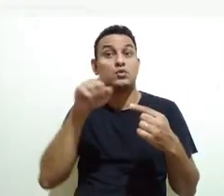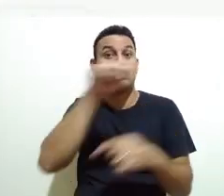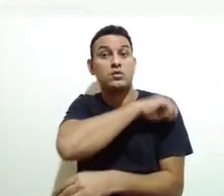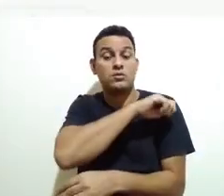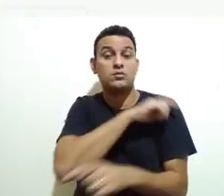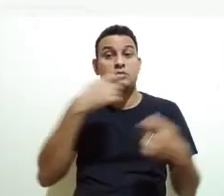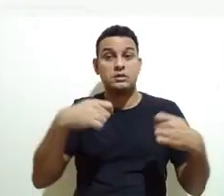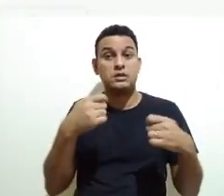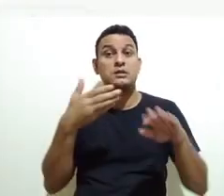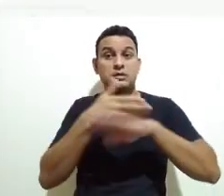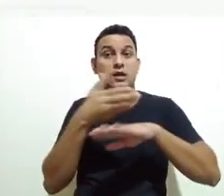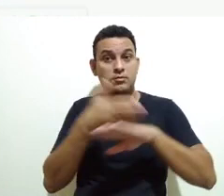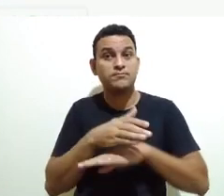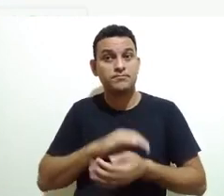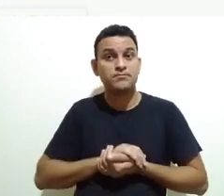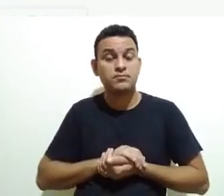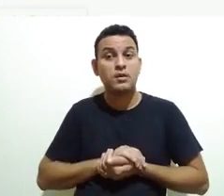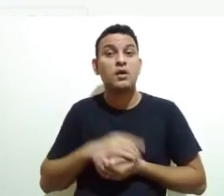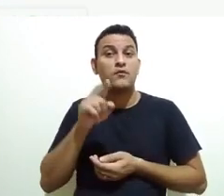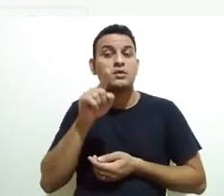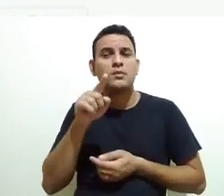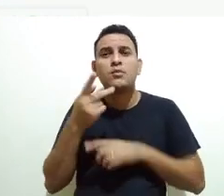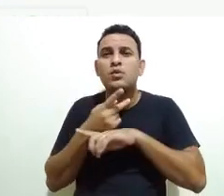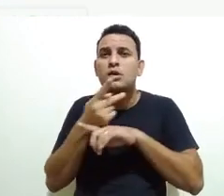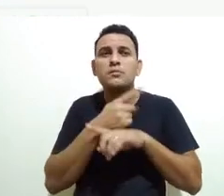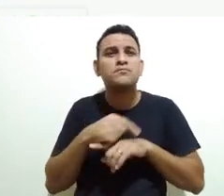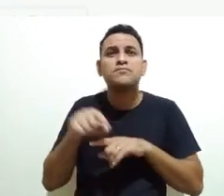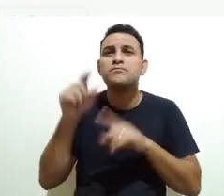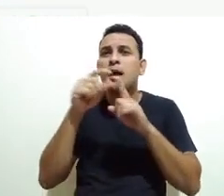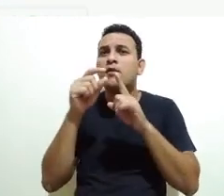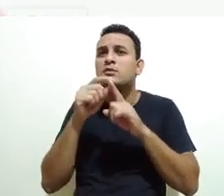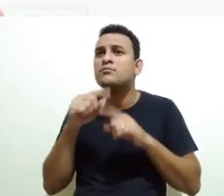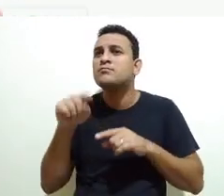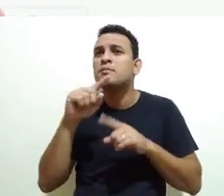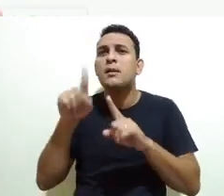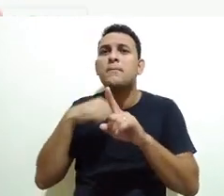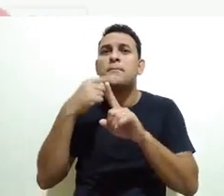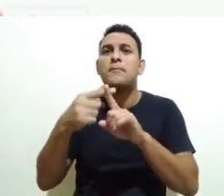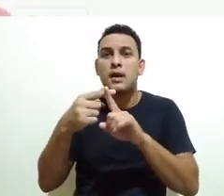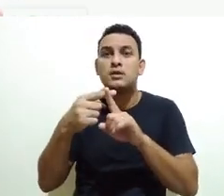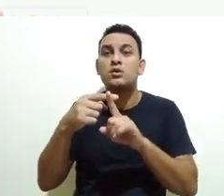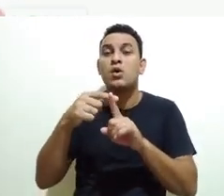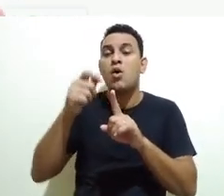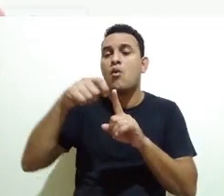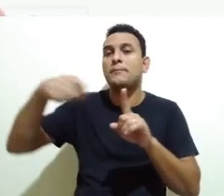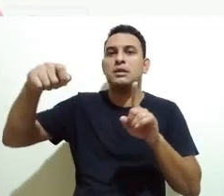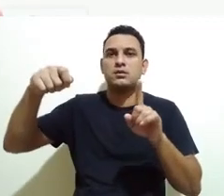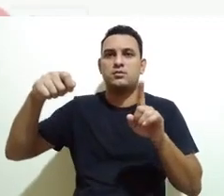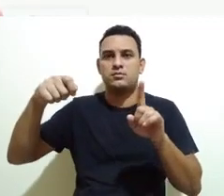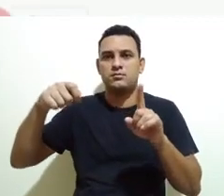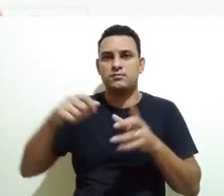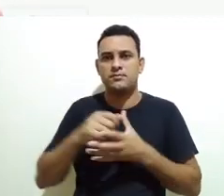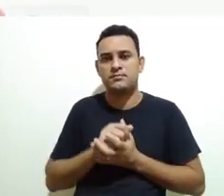objetivos a serem sinalizados aos alunos quando estes acessarem a atividade, basta localizar e clicar no botão